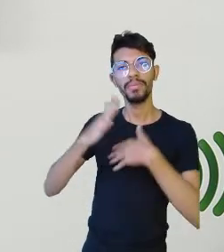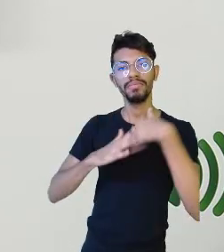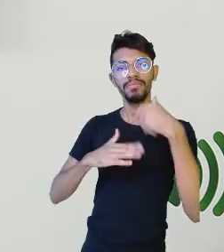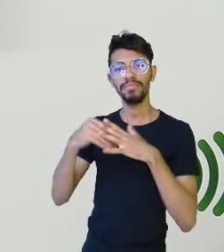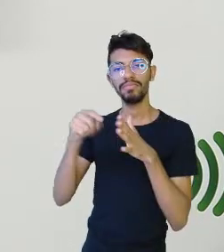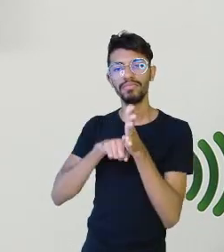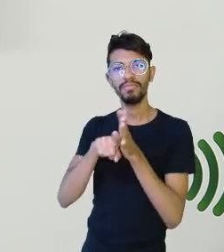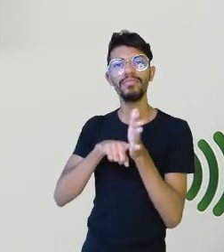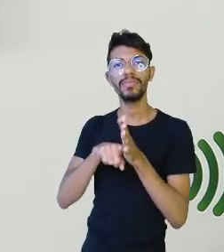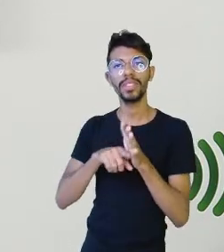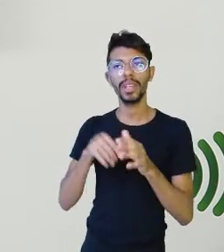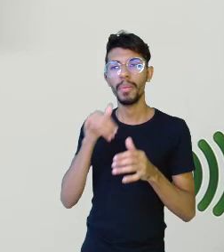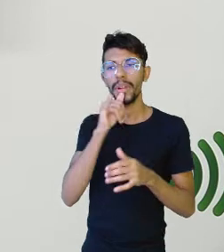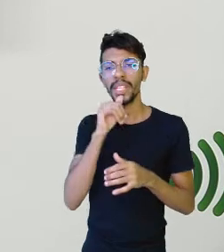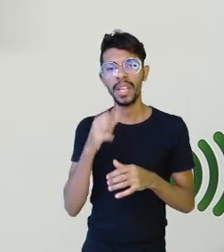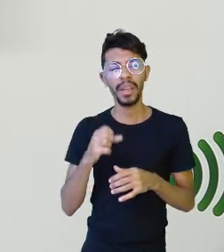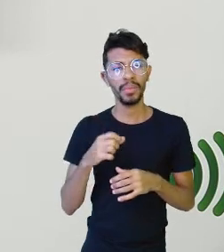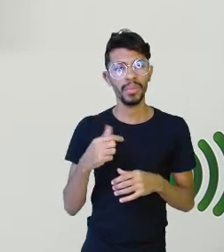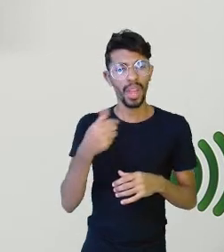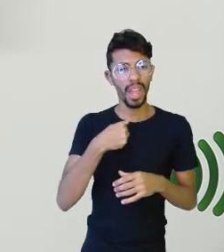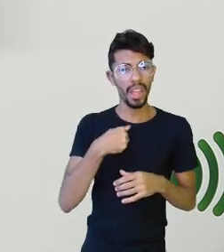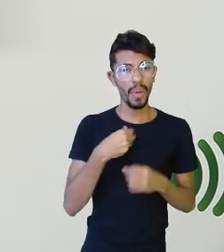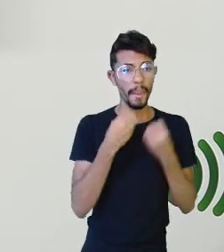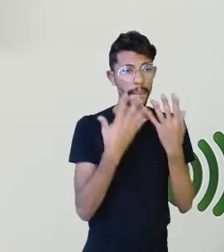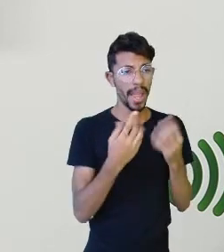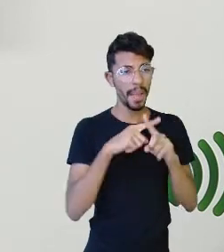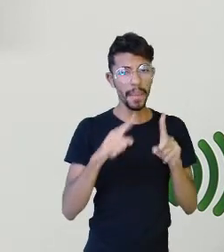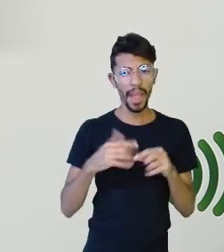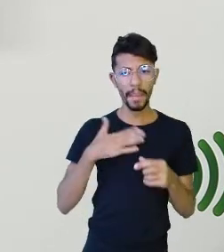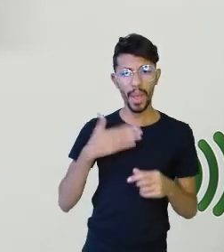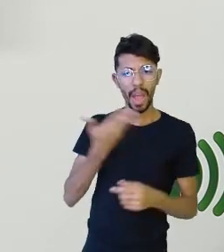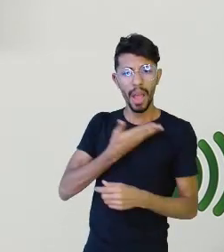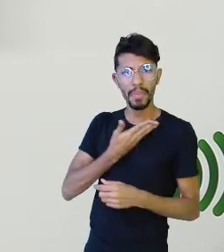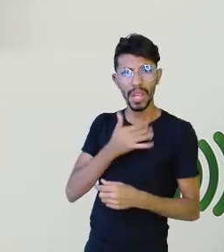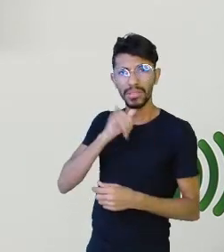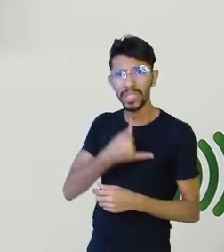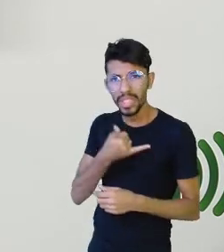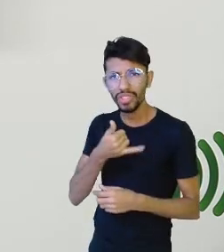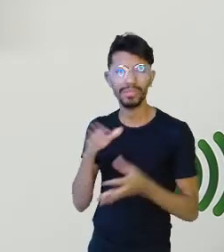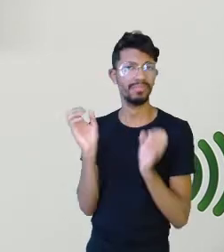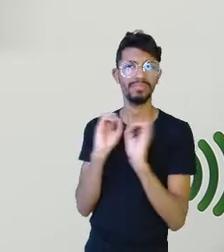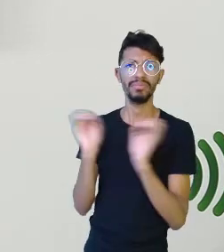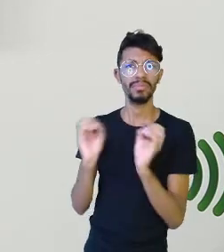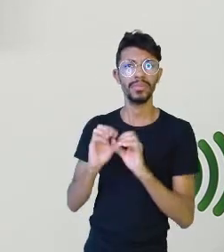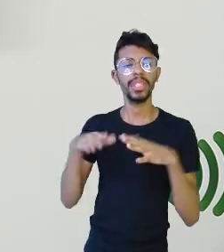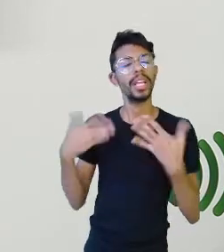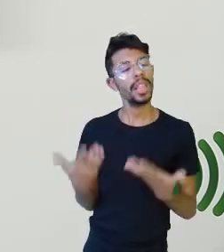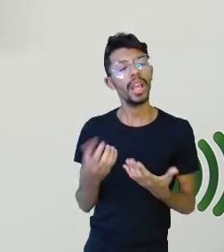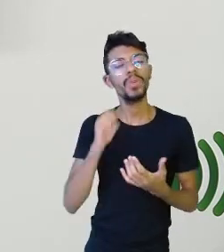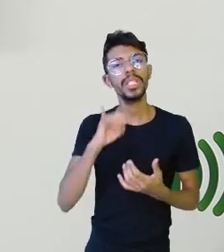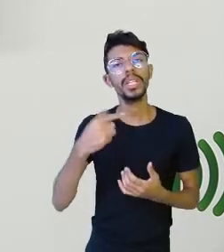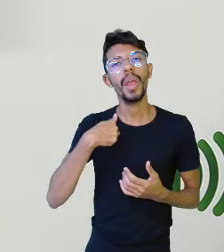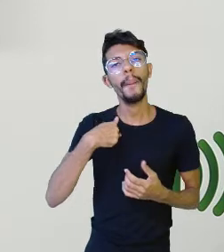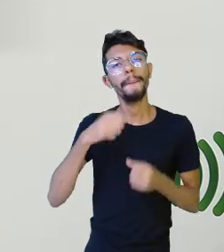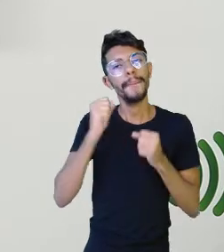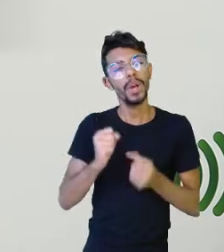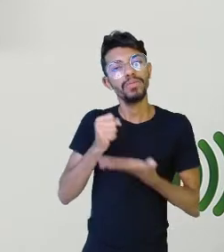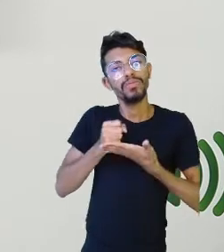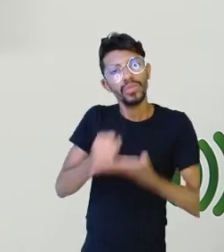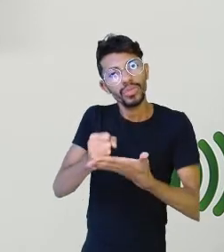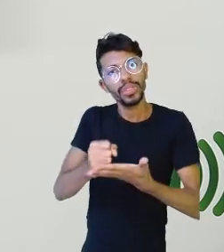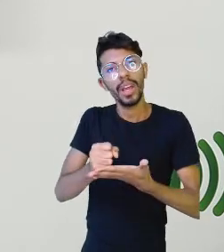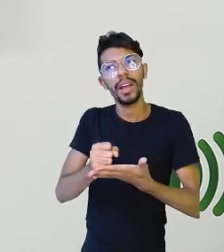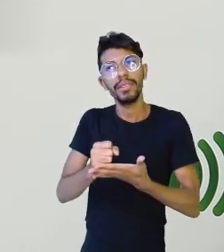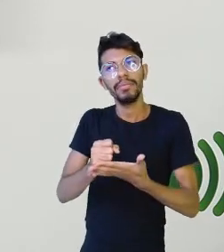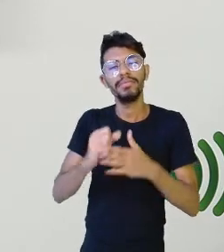adianta eu estar bem se quem está perto de mim não está. Então, se eu posso ajudar, se eu posso fazer a minha parte, por